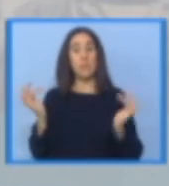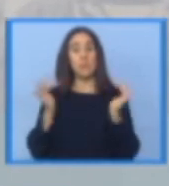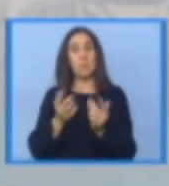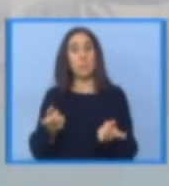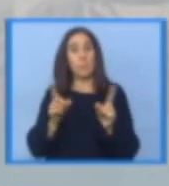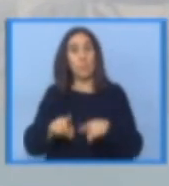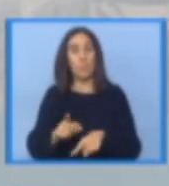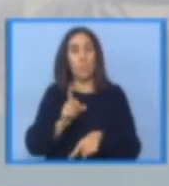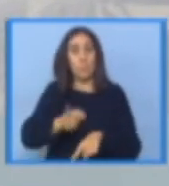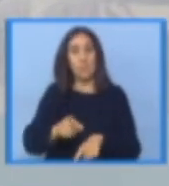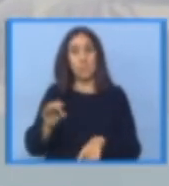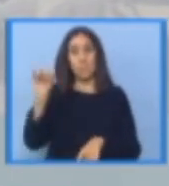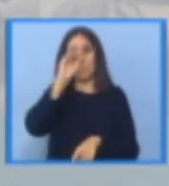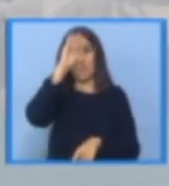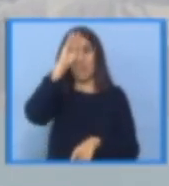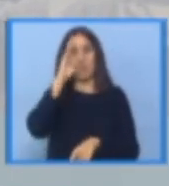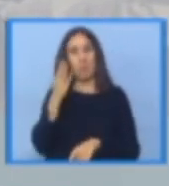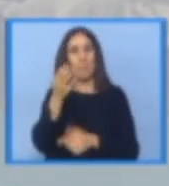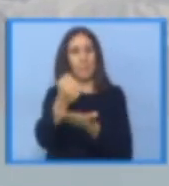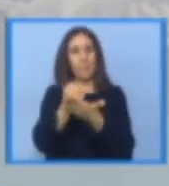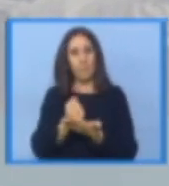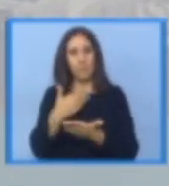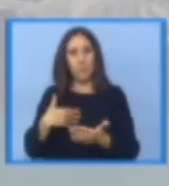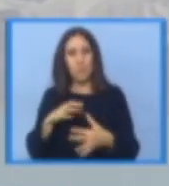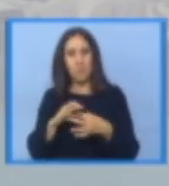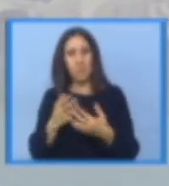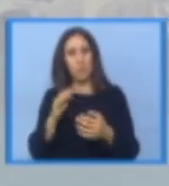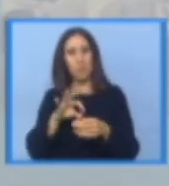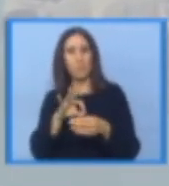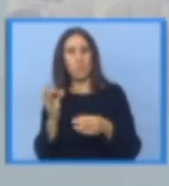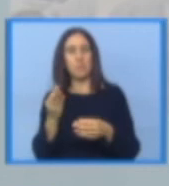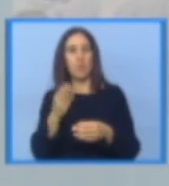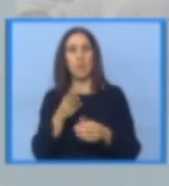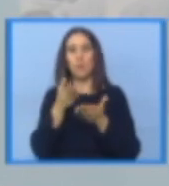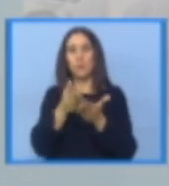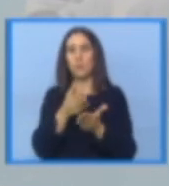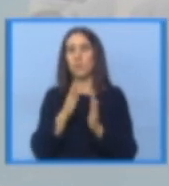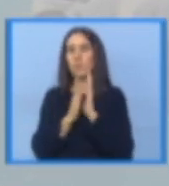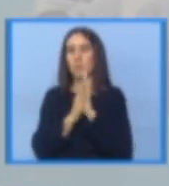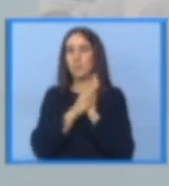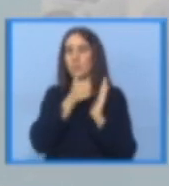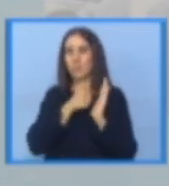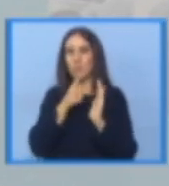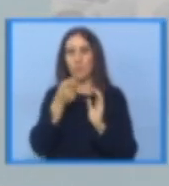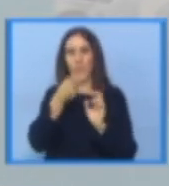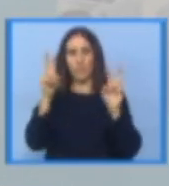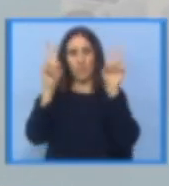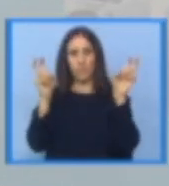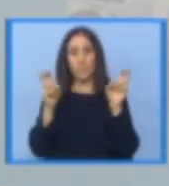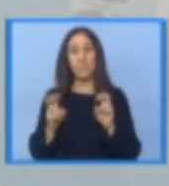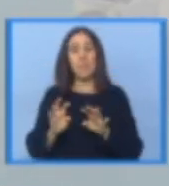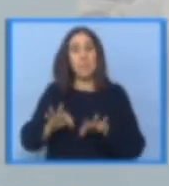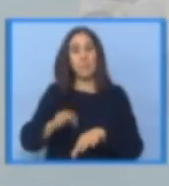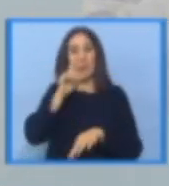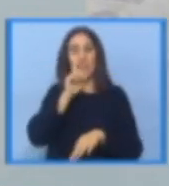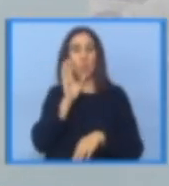regiões do Iraque e, para isso, contam com o seu apoio solidário através da Fundação Ajuda à Igreja que Sofre. A terminar, recordo